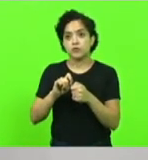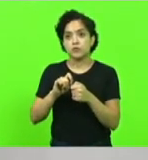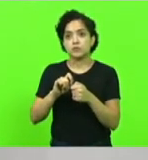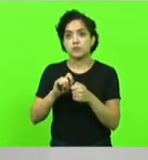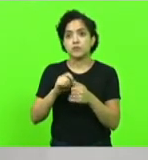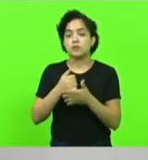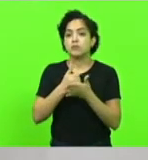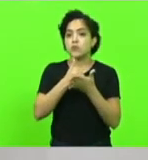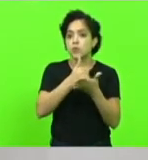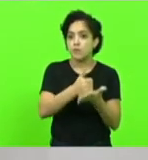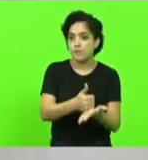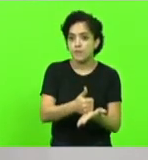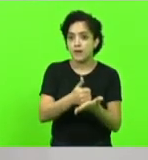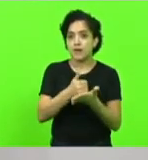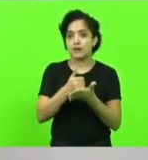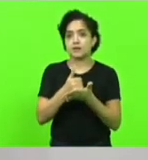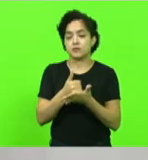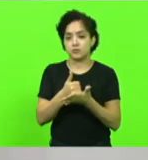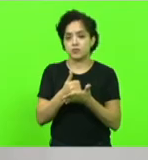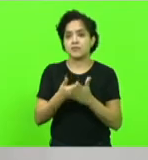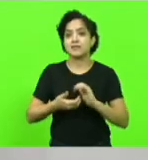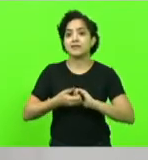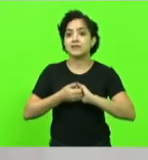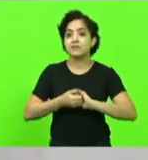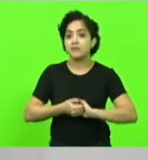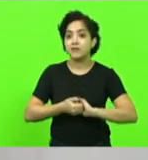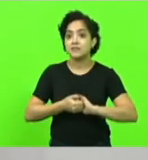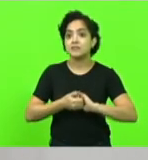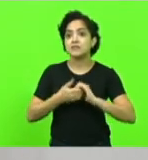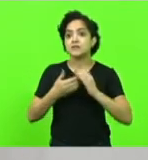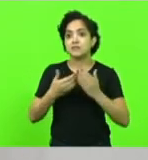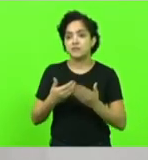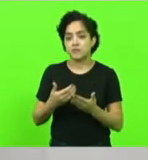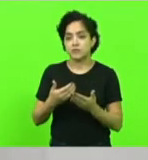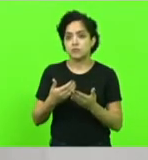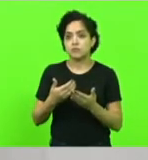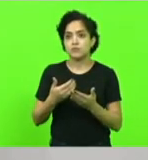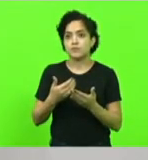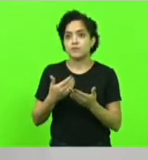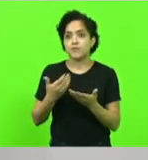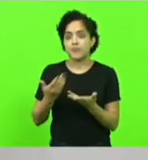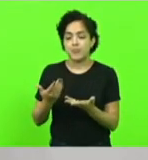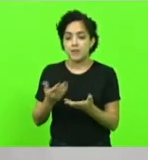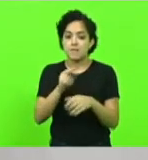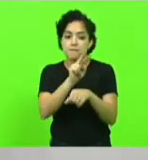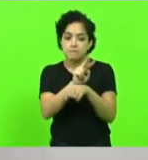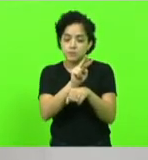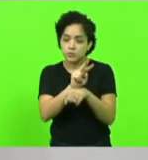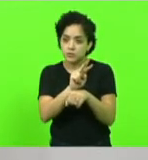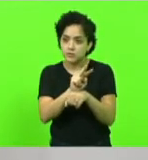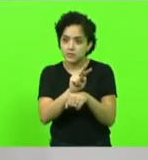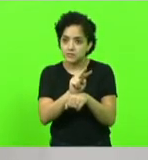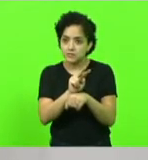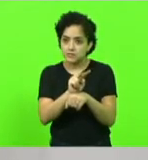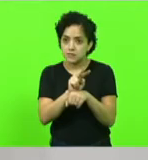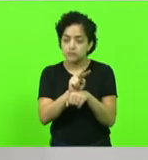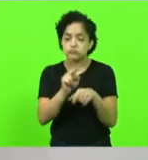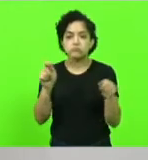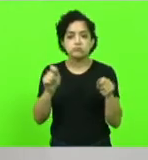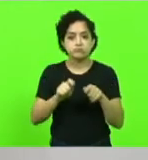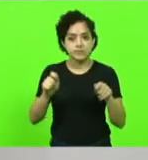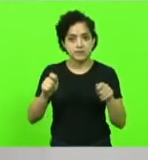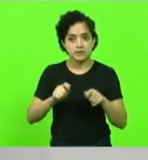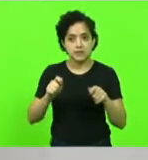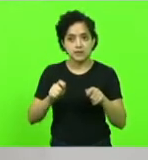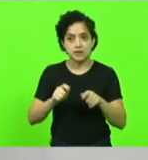defesa civil nos momentos em que o granizo chega. A proteção que pode se estabelecer,